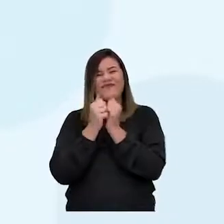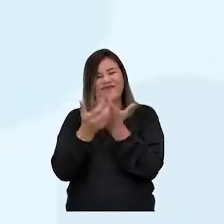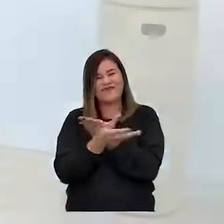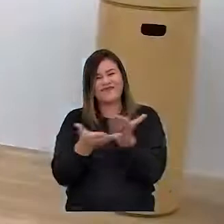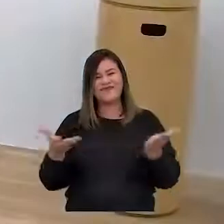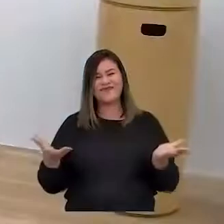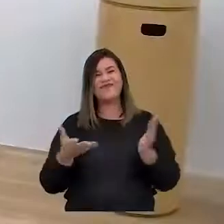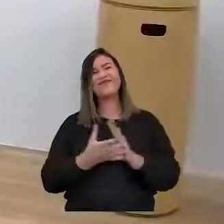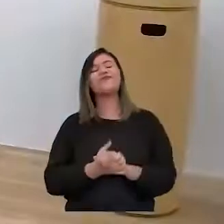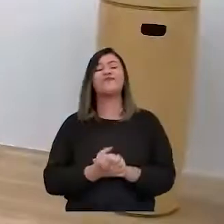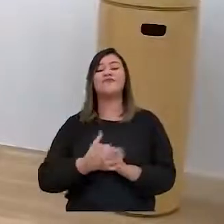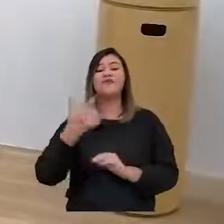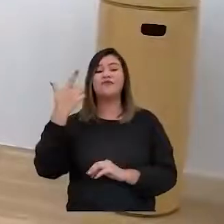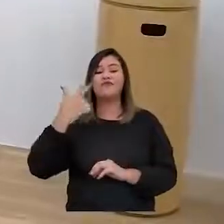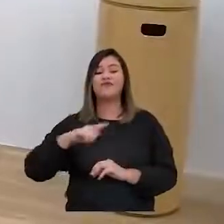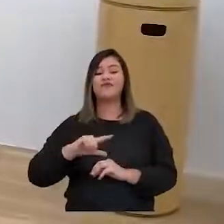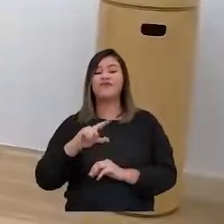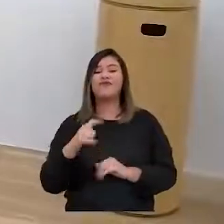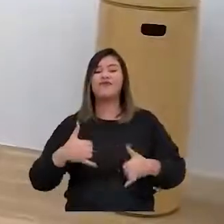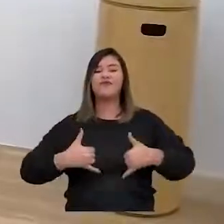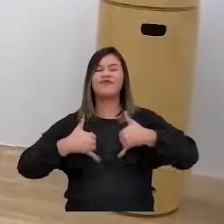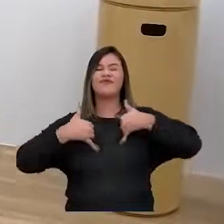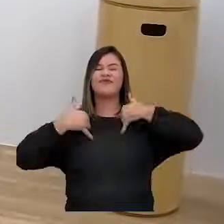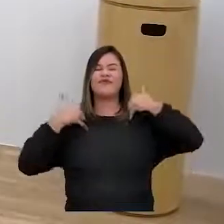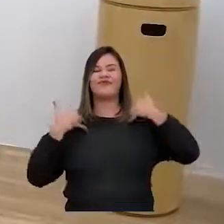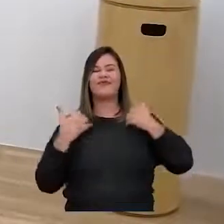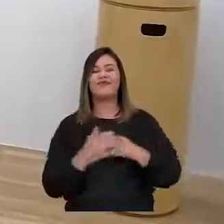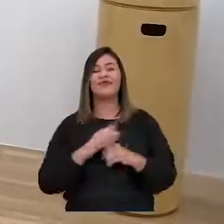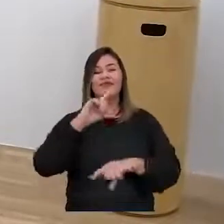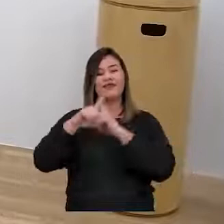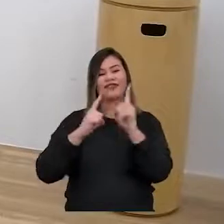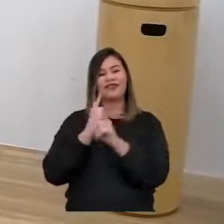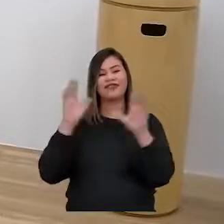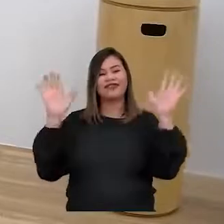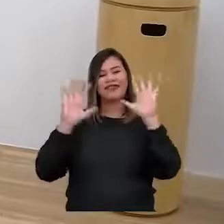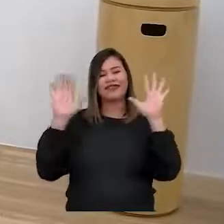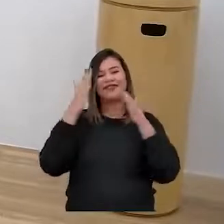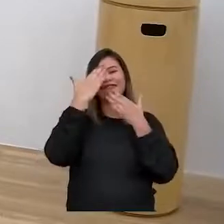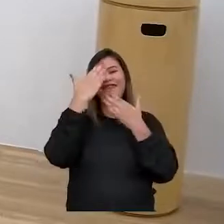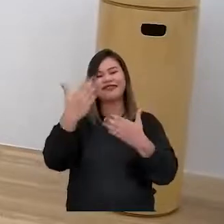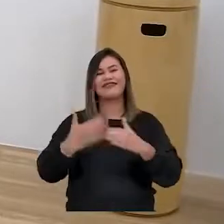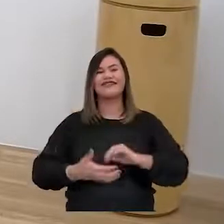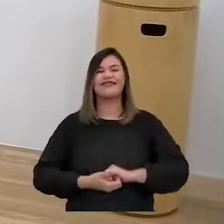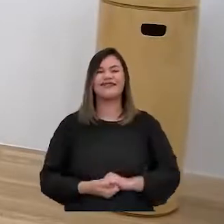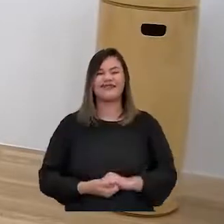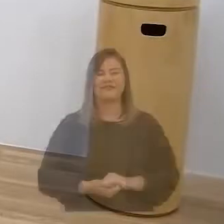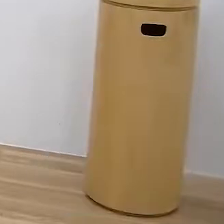com vocês. Uma imensa honra e até a próxima. Muito obrigado.